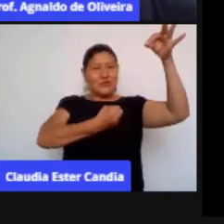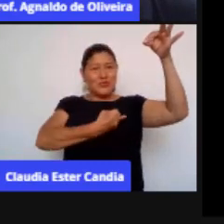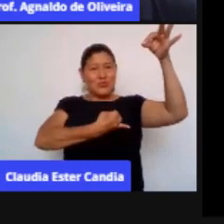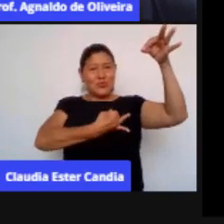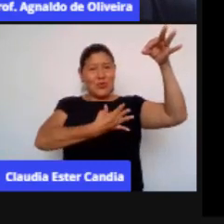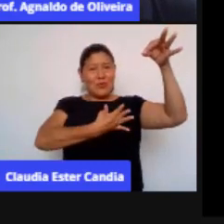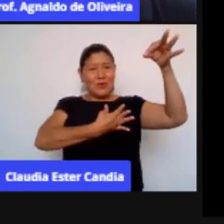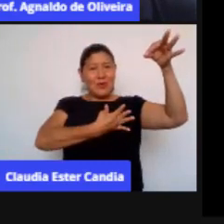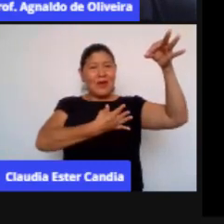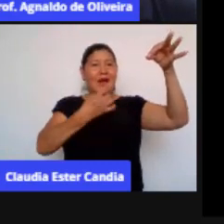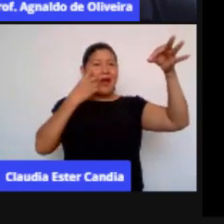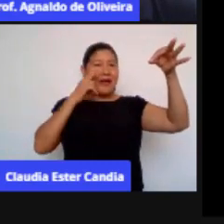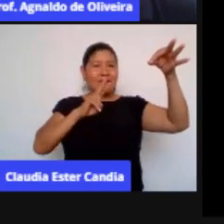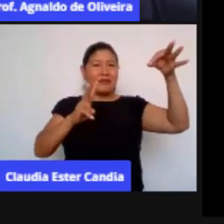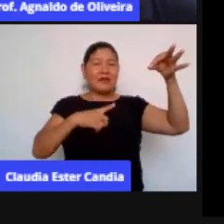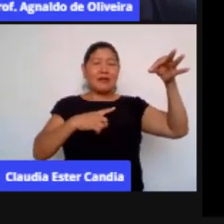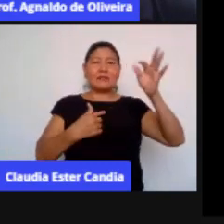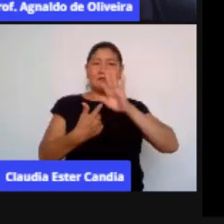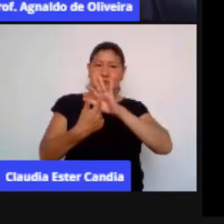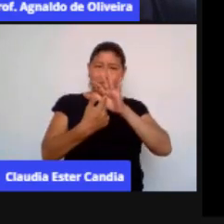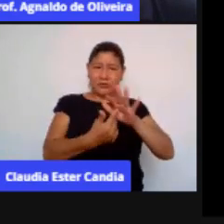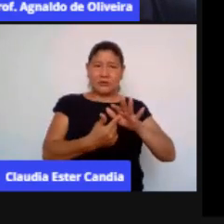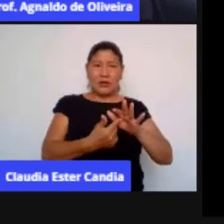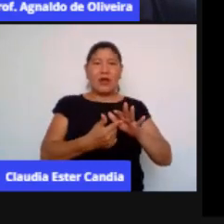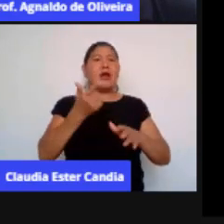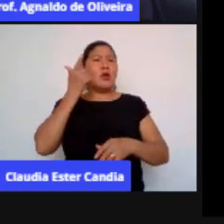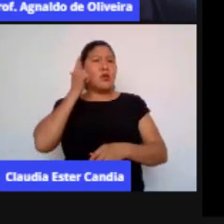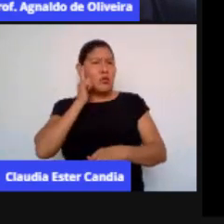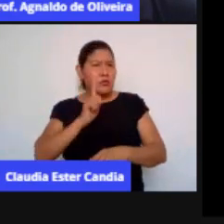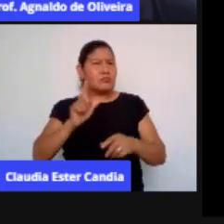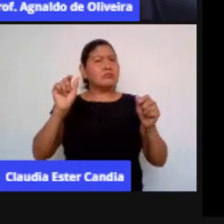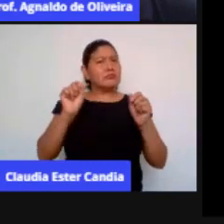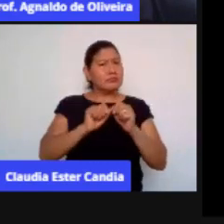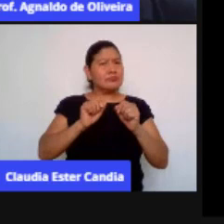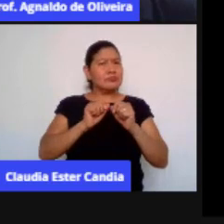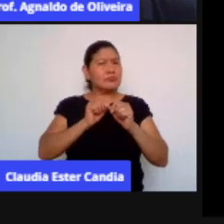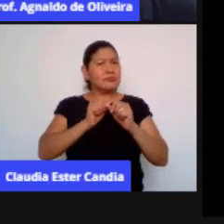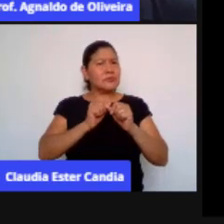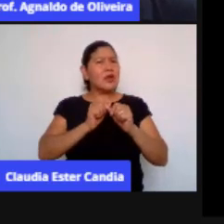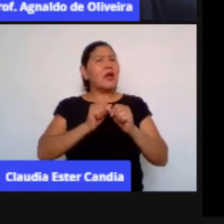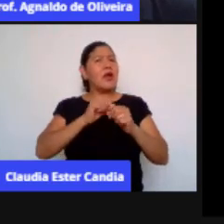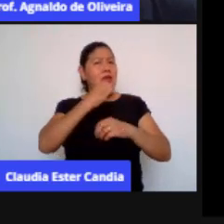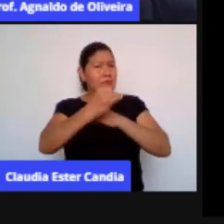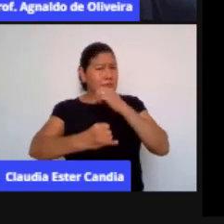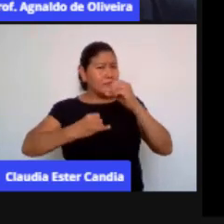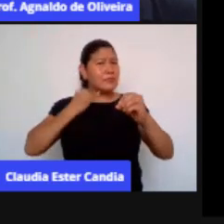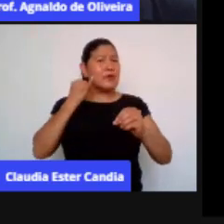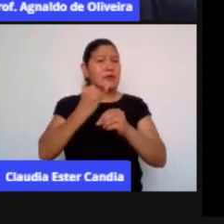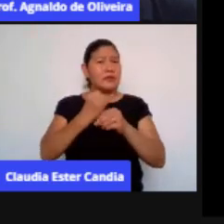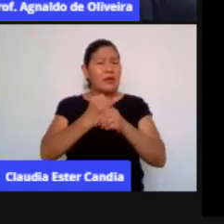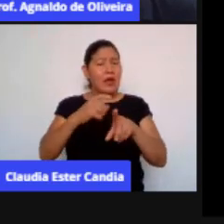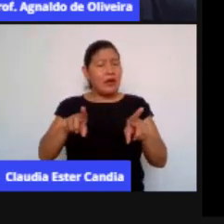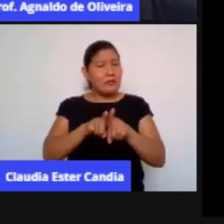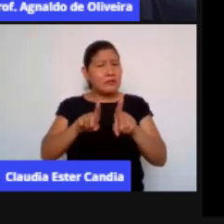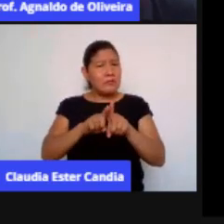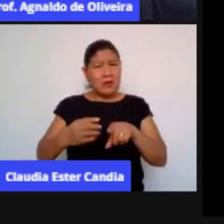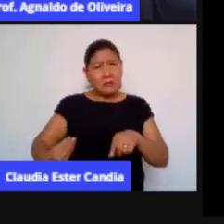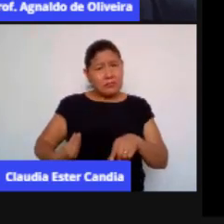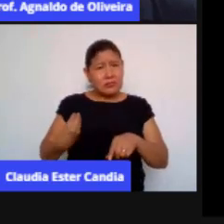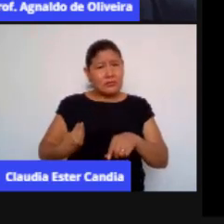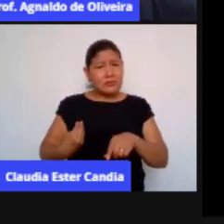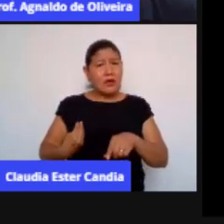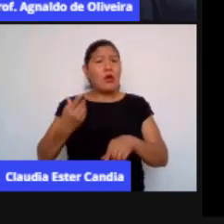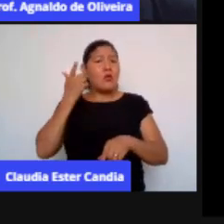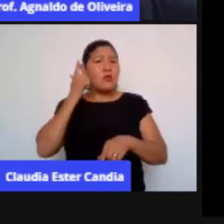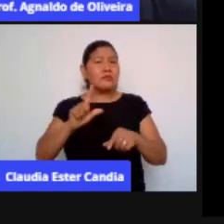online ao vivo, né, se eu tenho condições de fazer isso com meus alunos, né, via internet, eu poderia estar fazendo isso na minha casa,